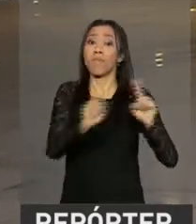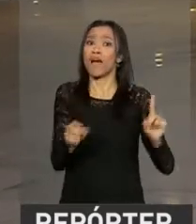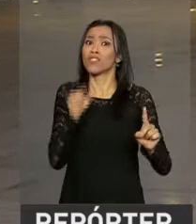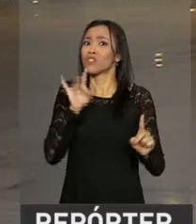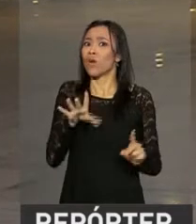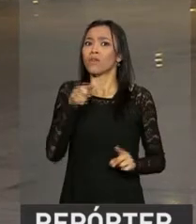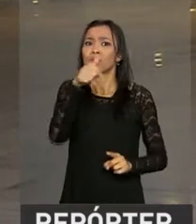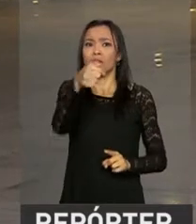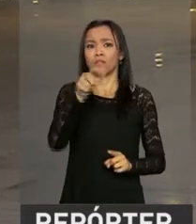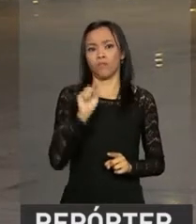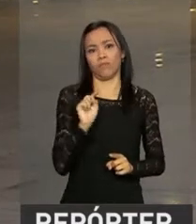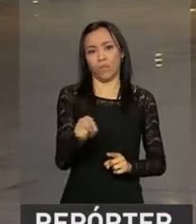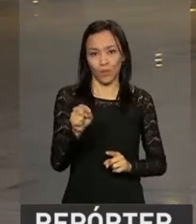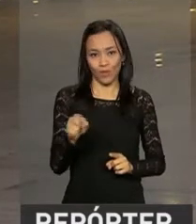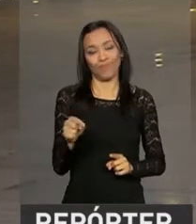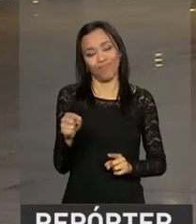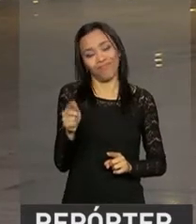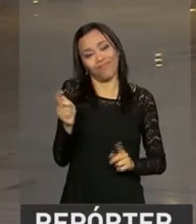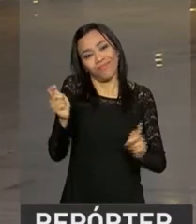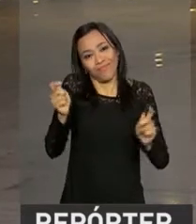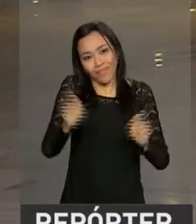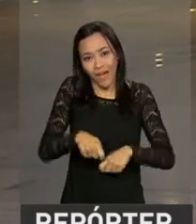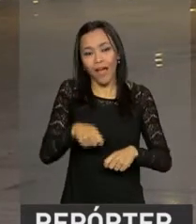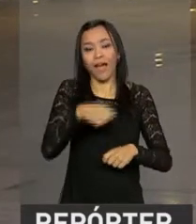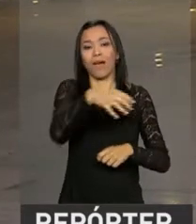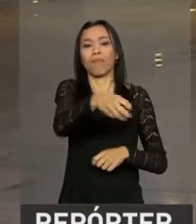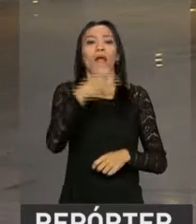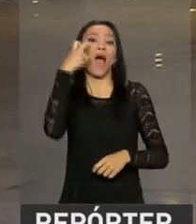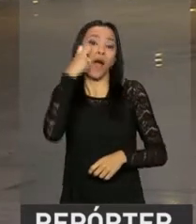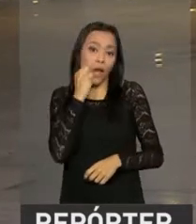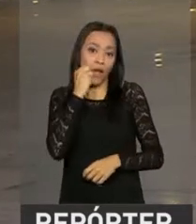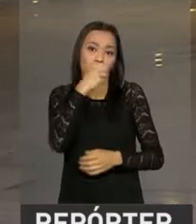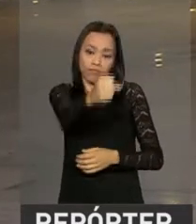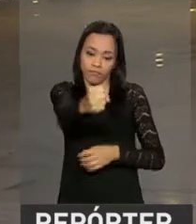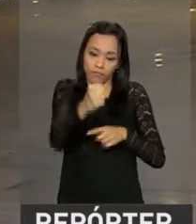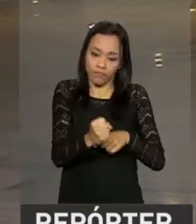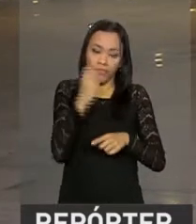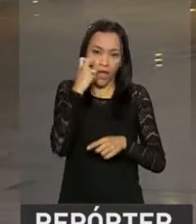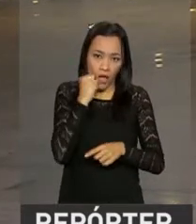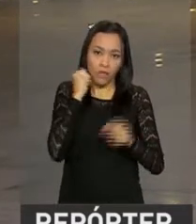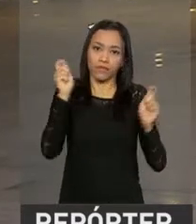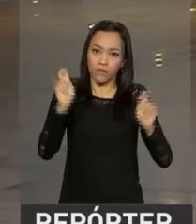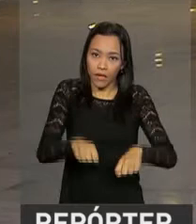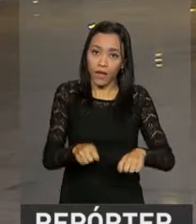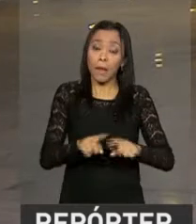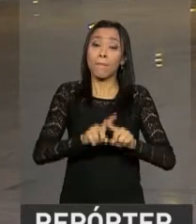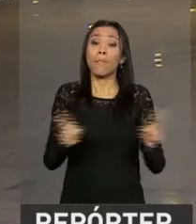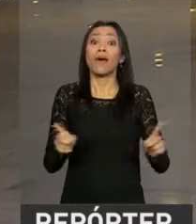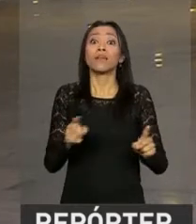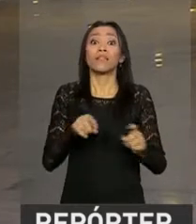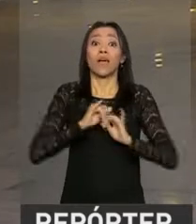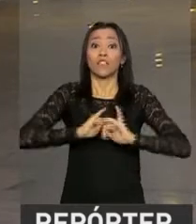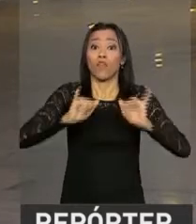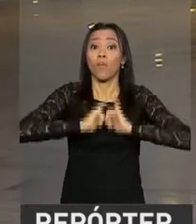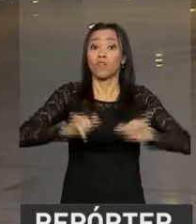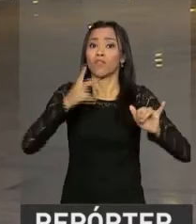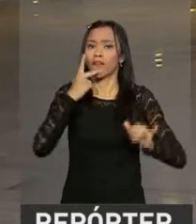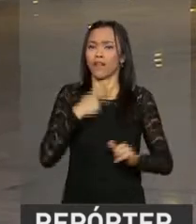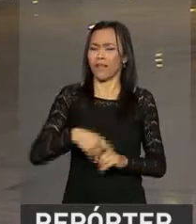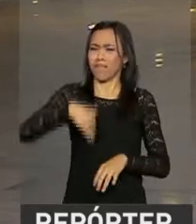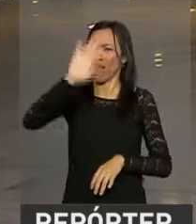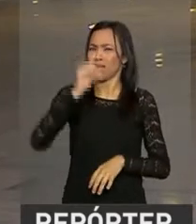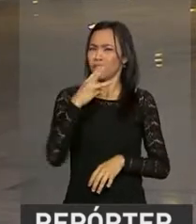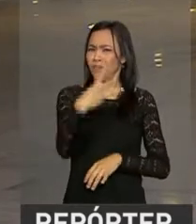de 7 mil estão aptas para adoção entretanto os dados mostram que há mais de 37 mil famílias